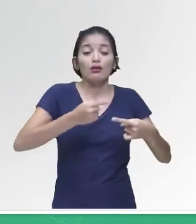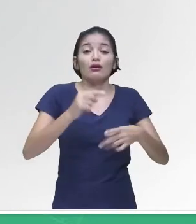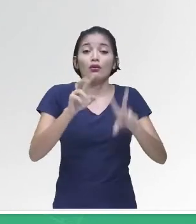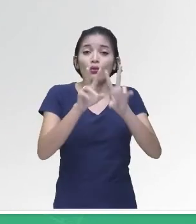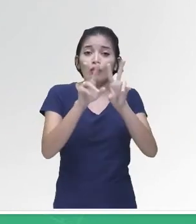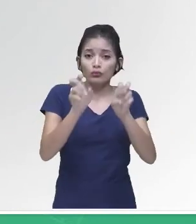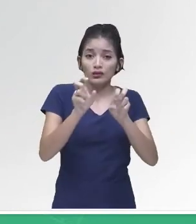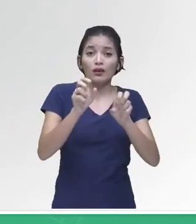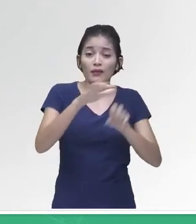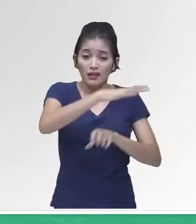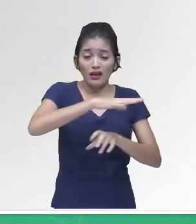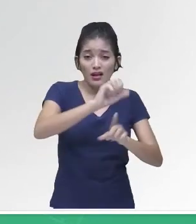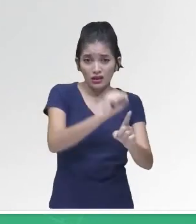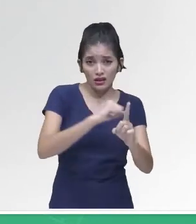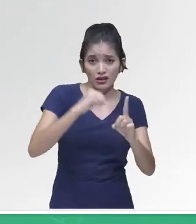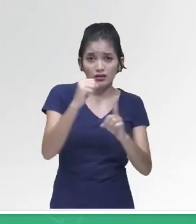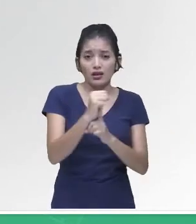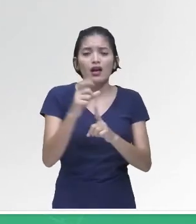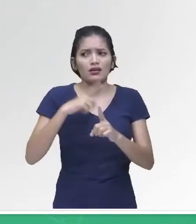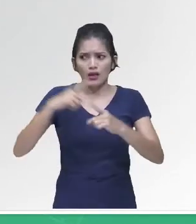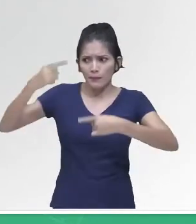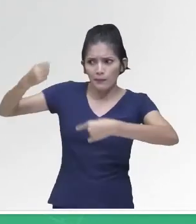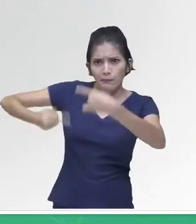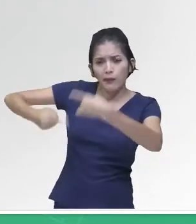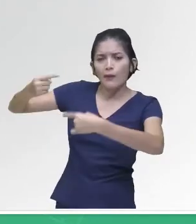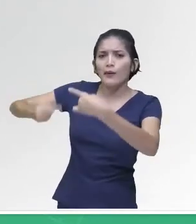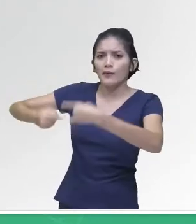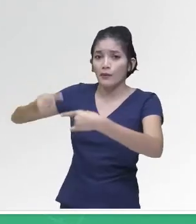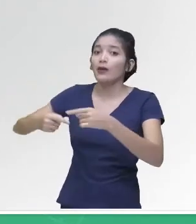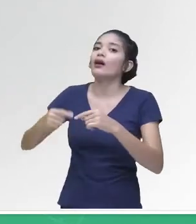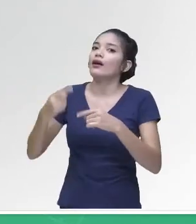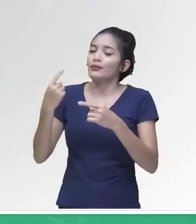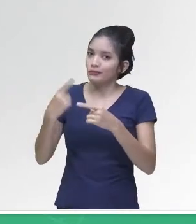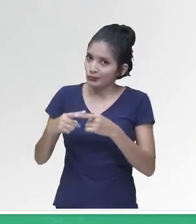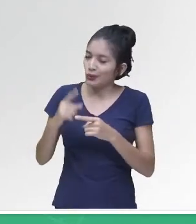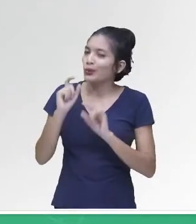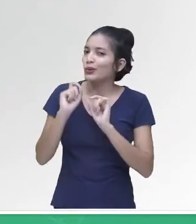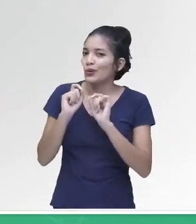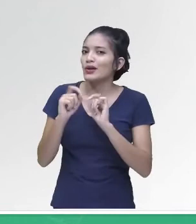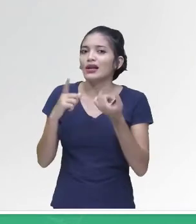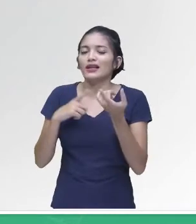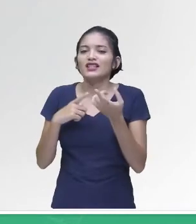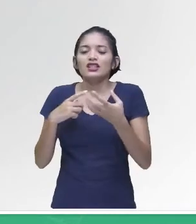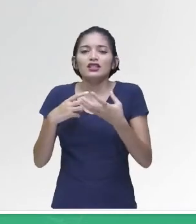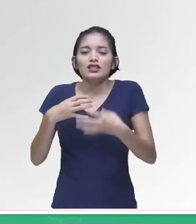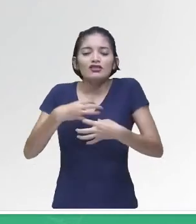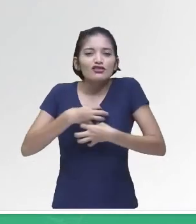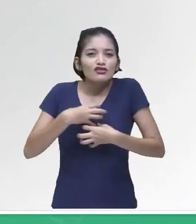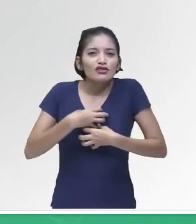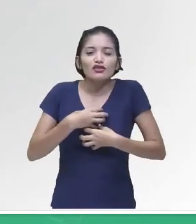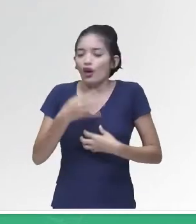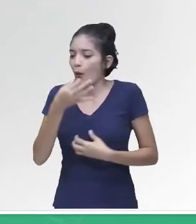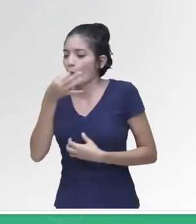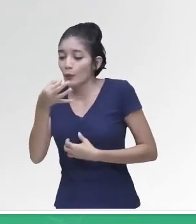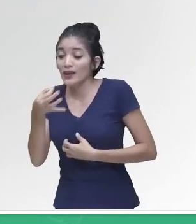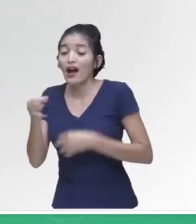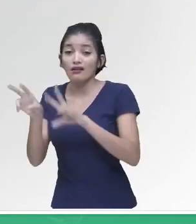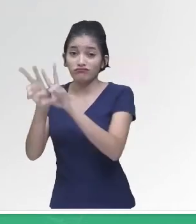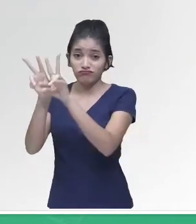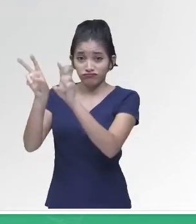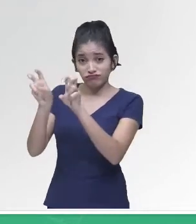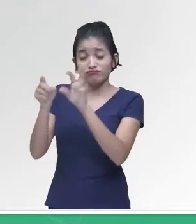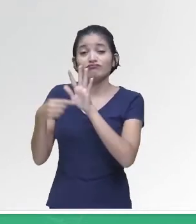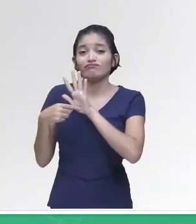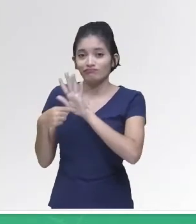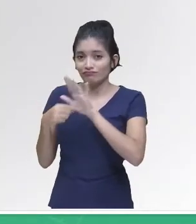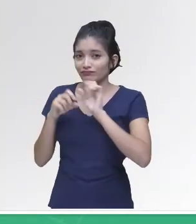relevante socialmente, que gera debate, tá bom? Porque aí sim eu vou ter a vontade de opinar sobre aquilo, de demonstrar minha